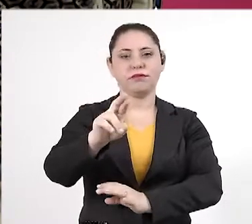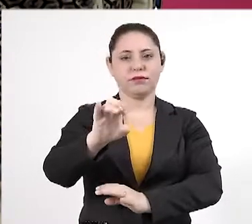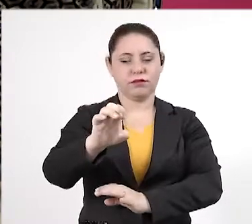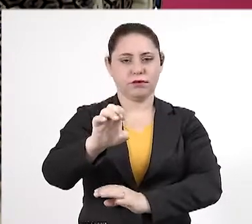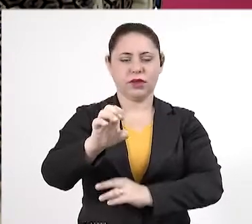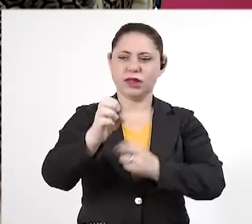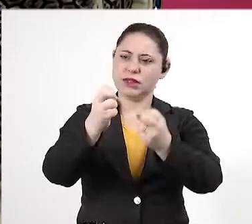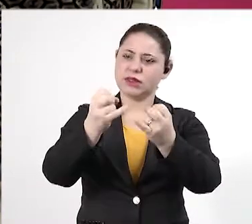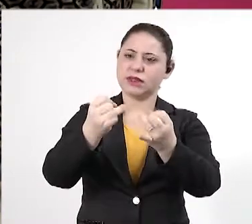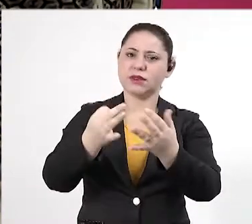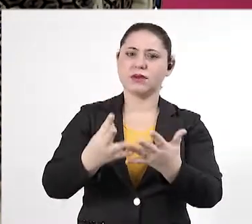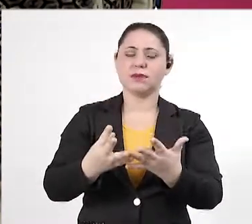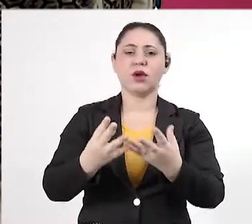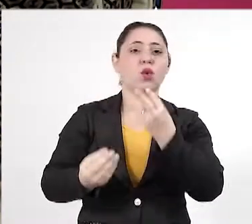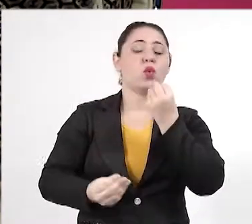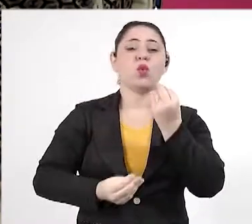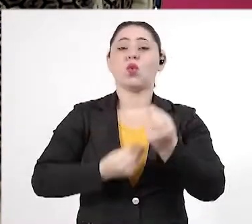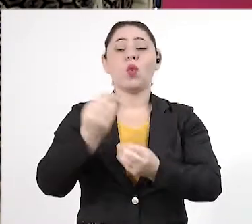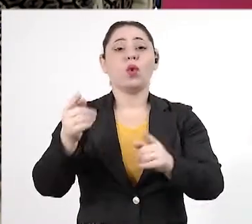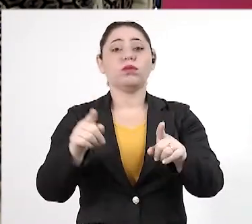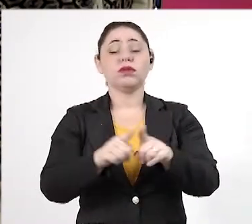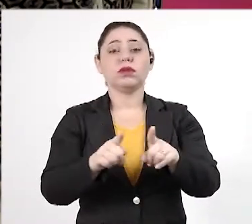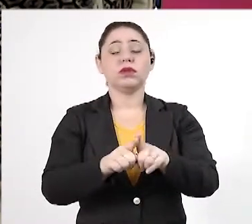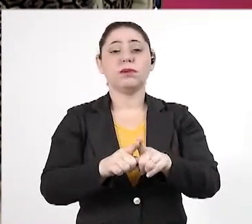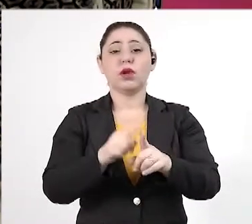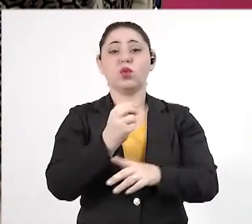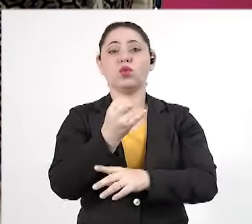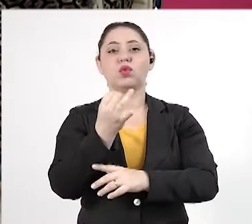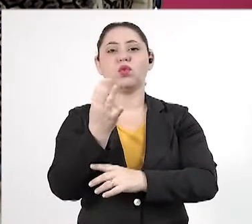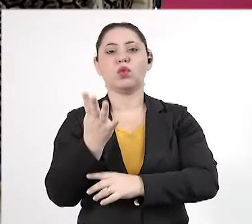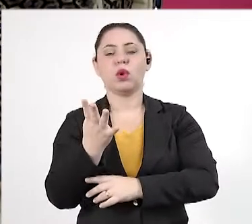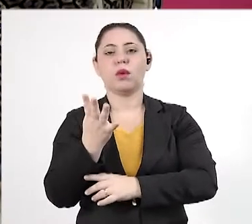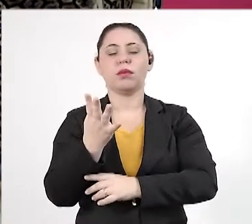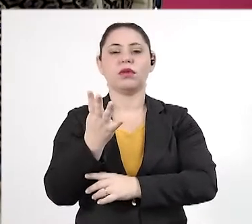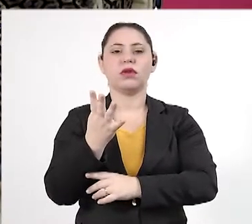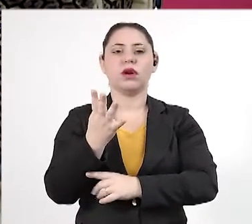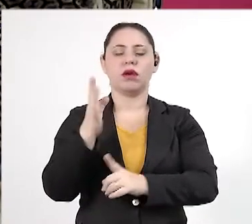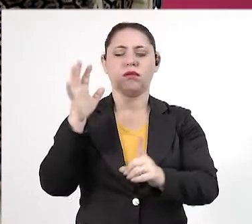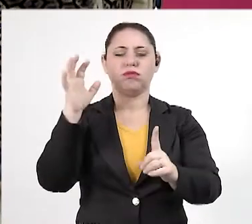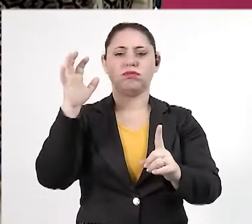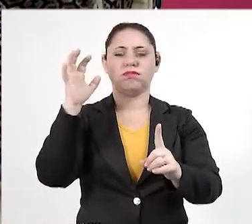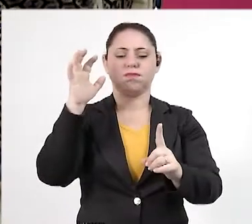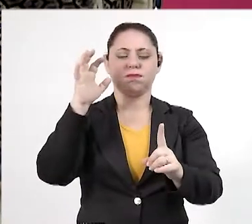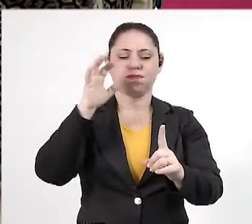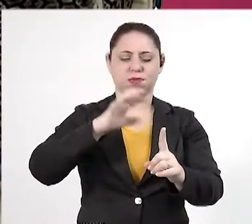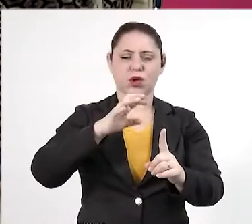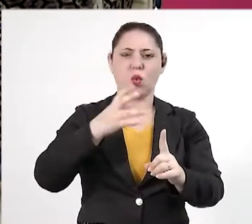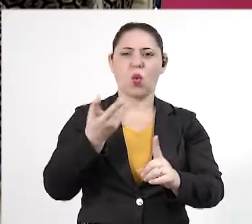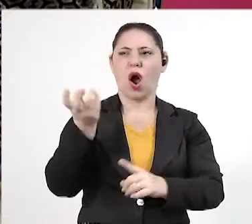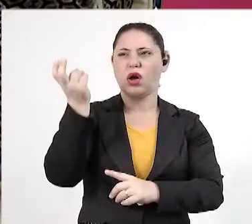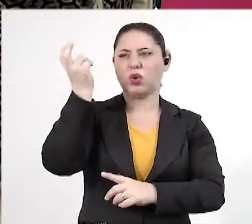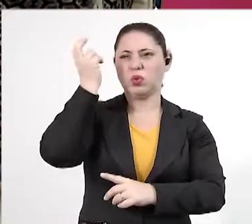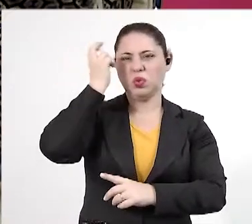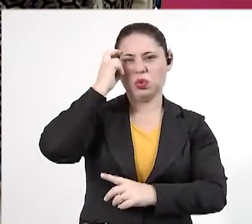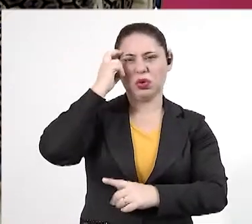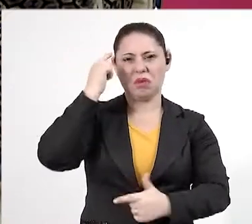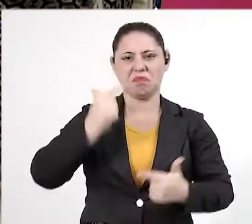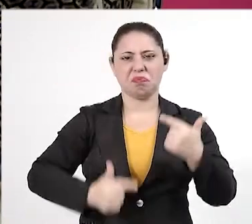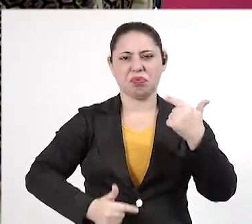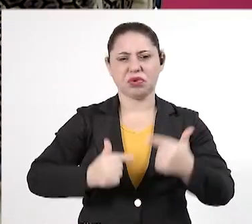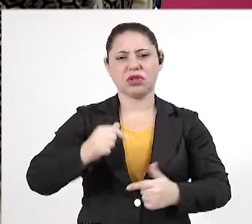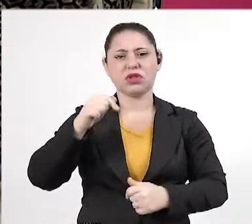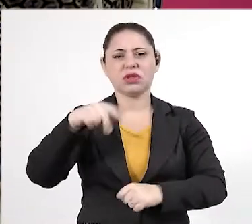gostaria que a senhora comentasse com a gente como também esses números eles acabam sendo impactados com essa cultura que a gente